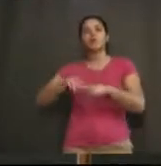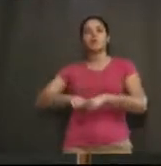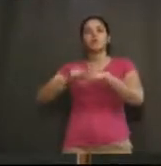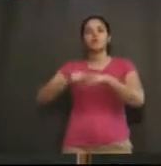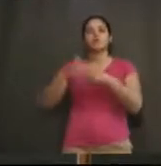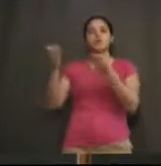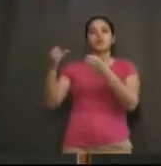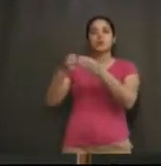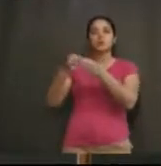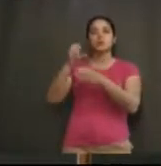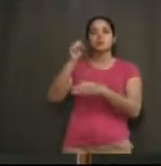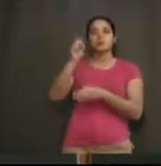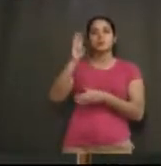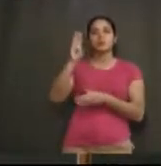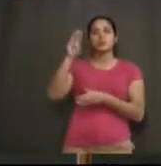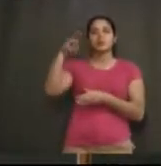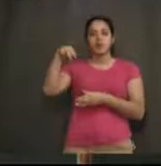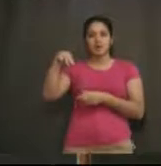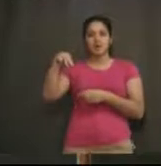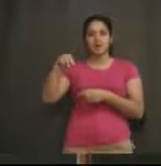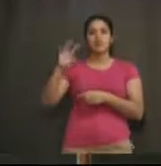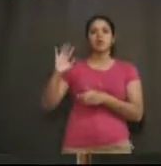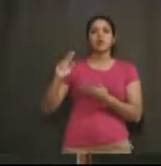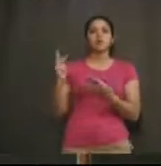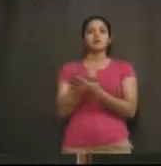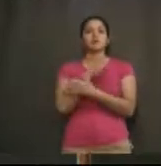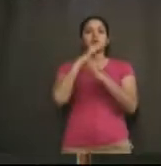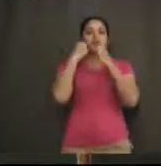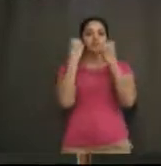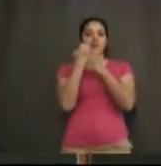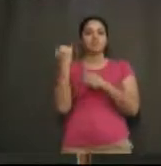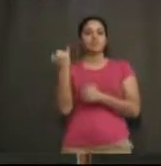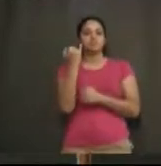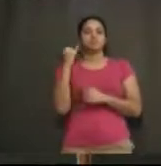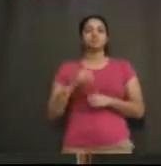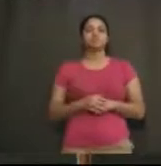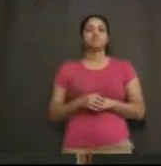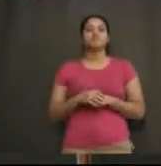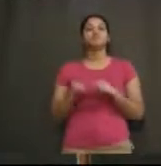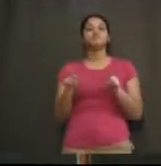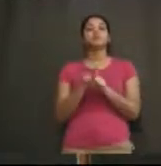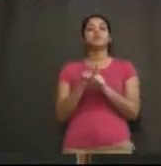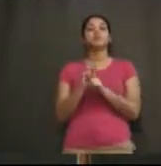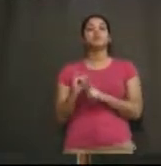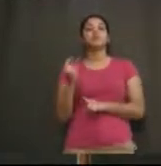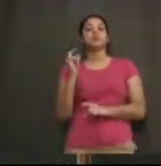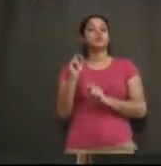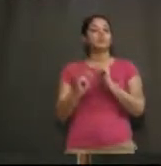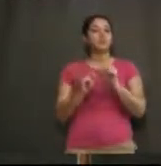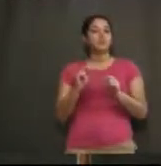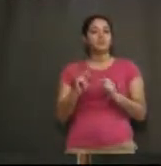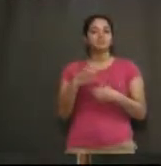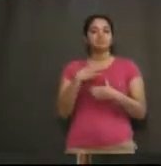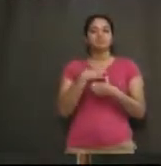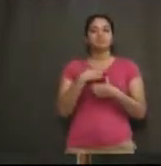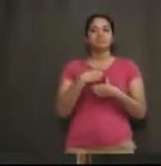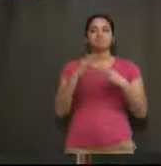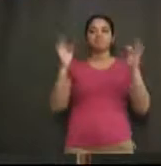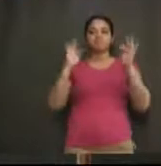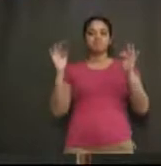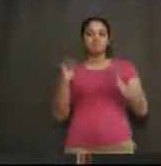aqui na Universidade Federal do Pará. E dizer que é uma grande satisfação participar deste momento, né?